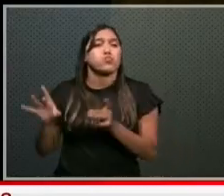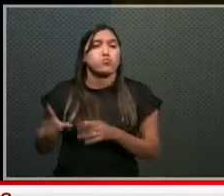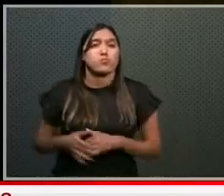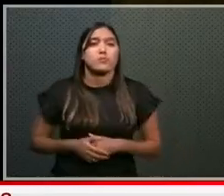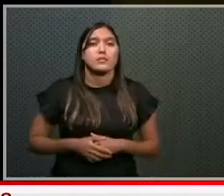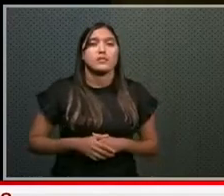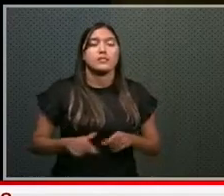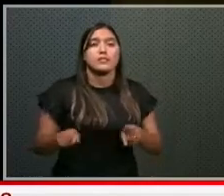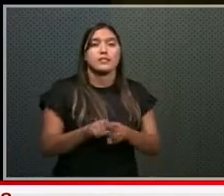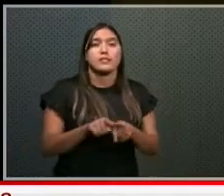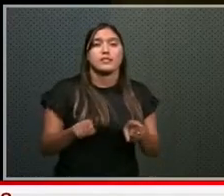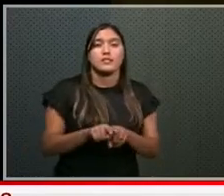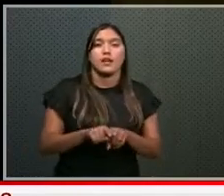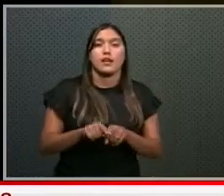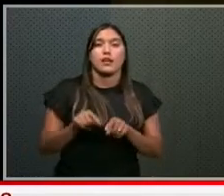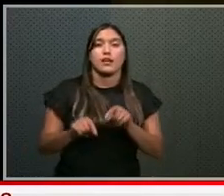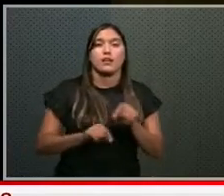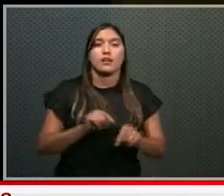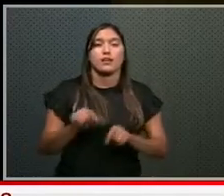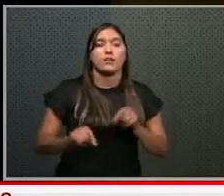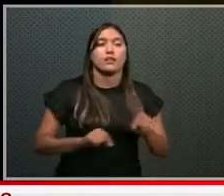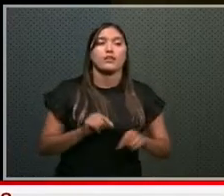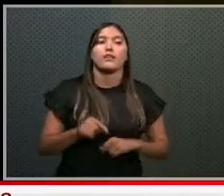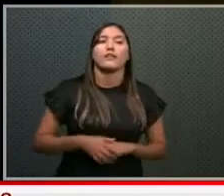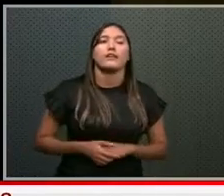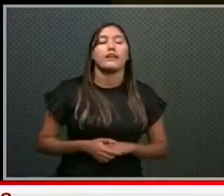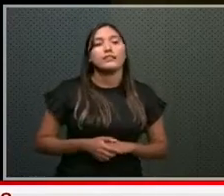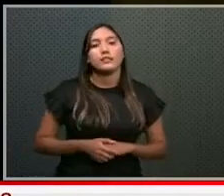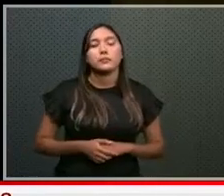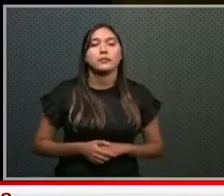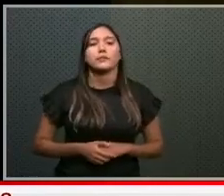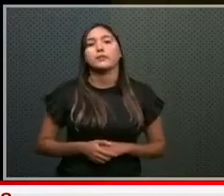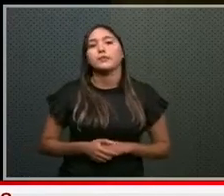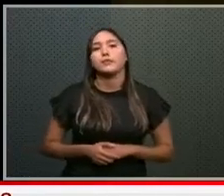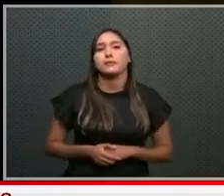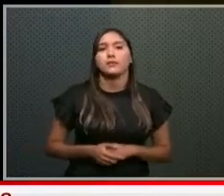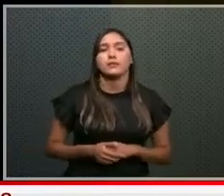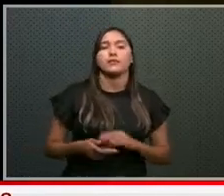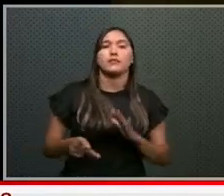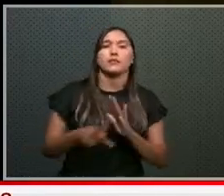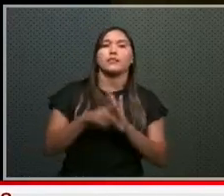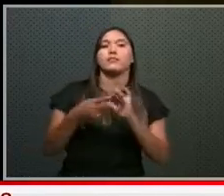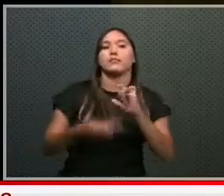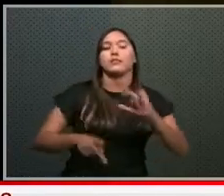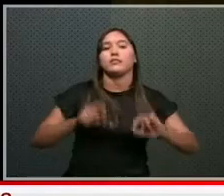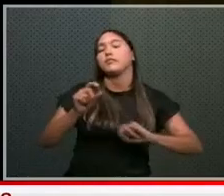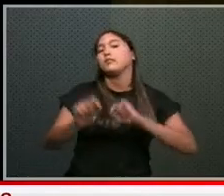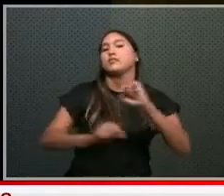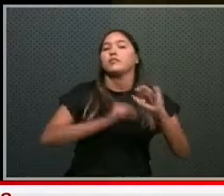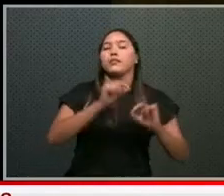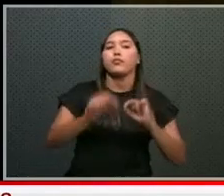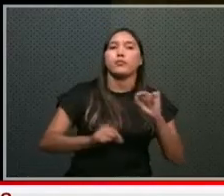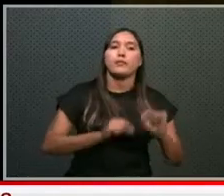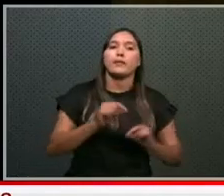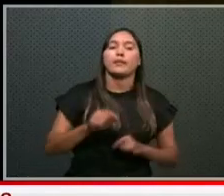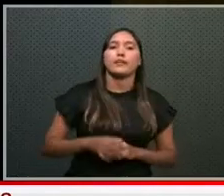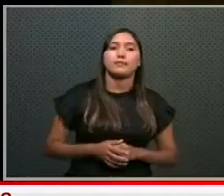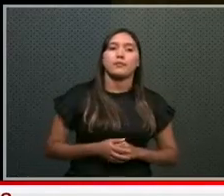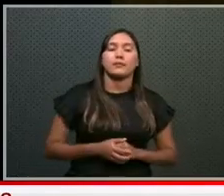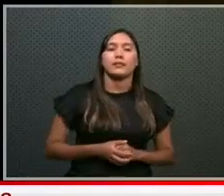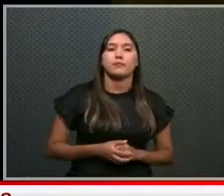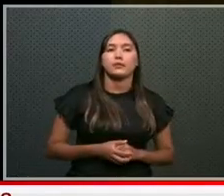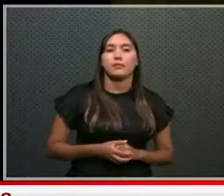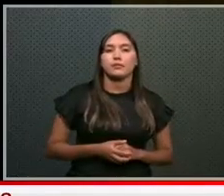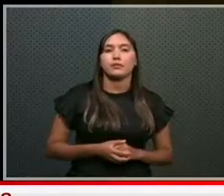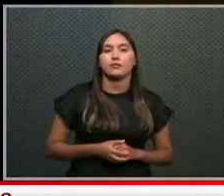não se tem insumos não se tem adubos de maneira adequada para poder realmente ter uma grande produção na área da Mandioca